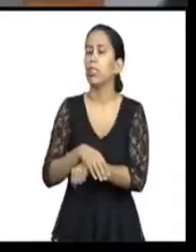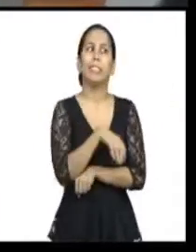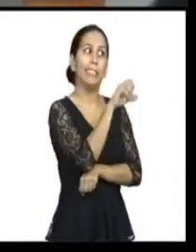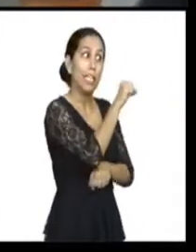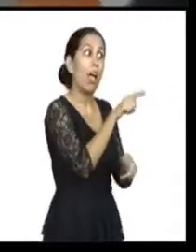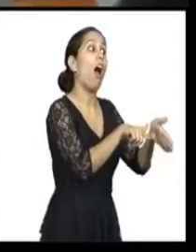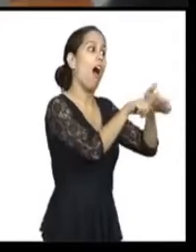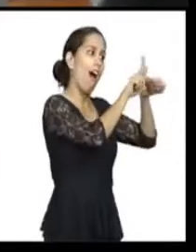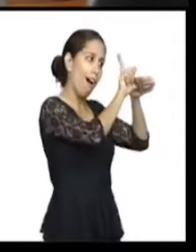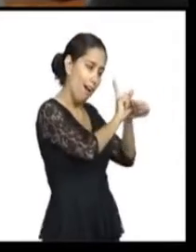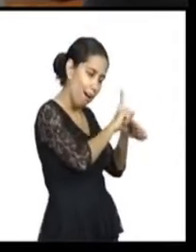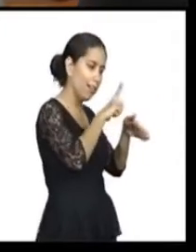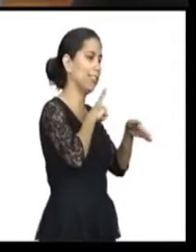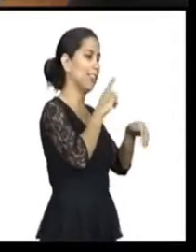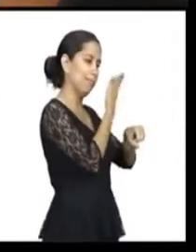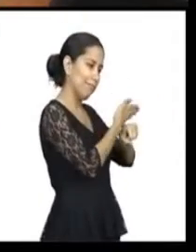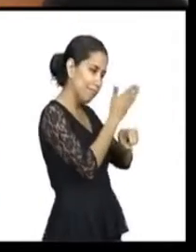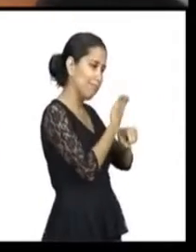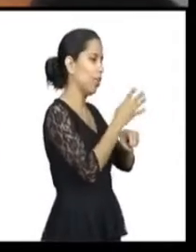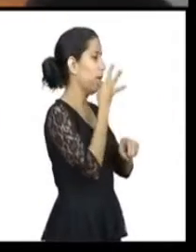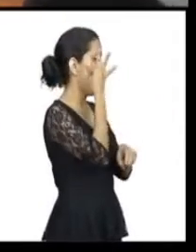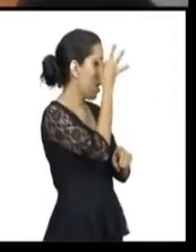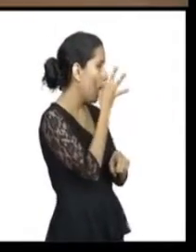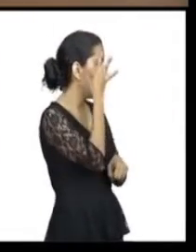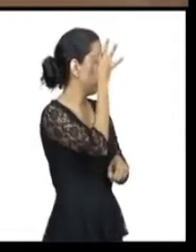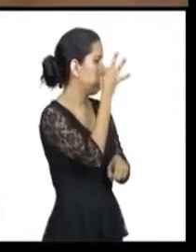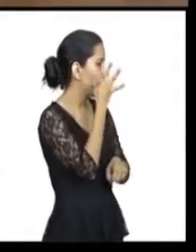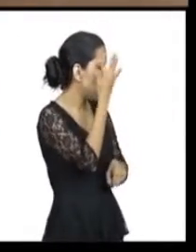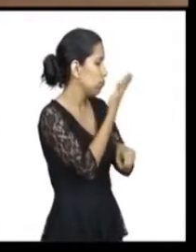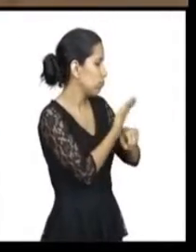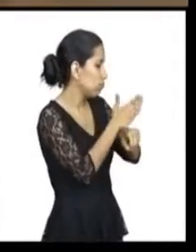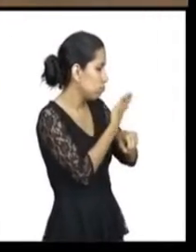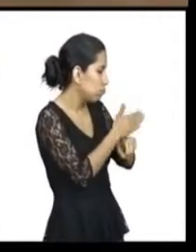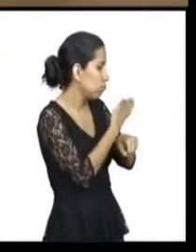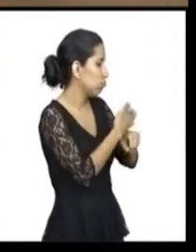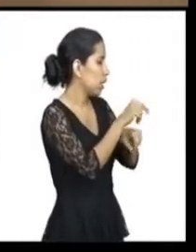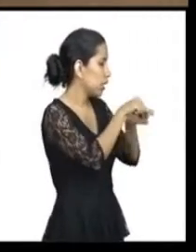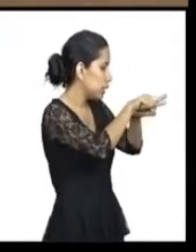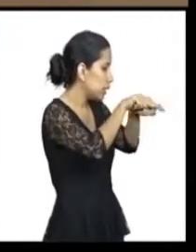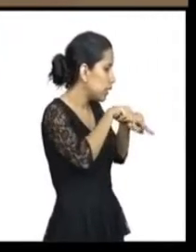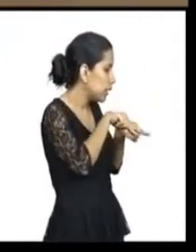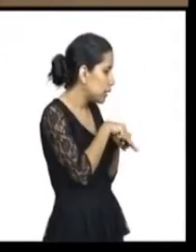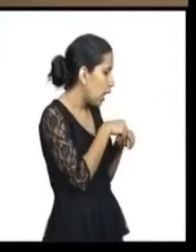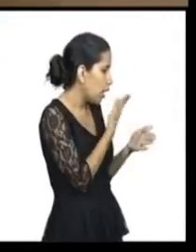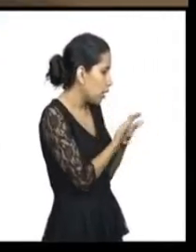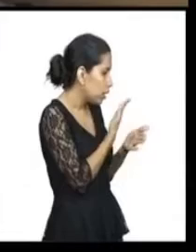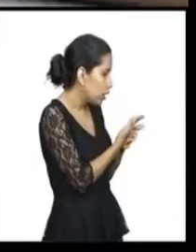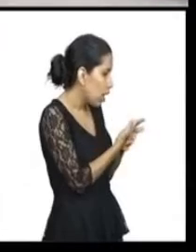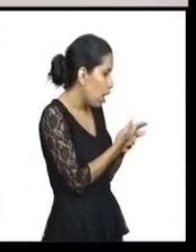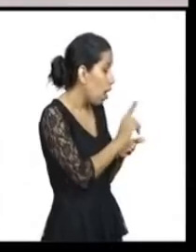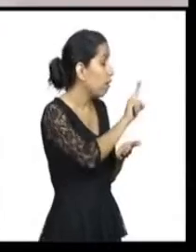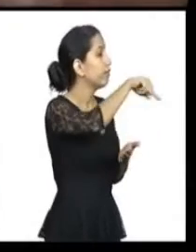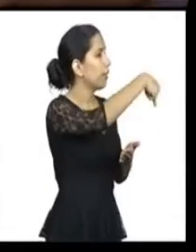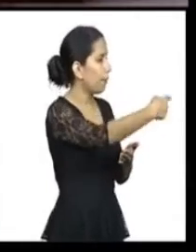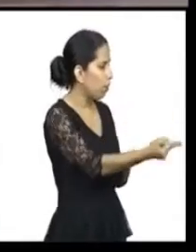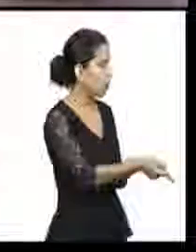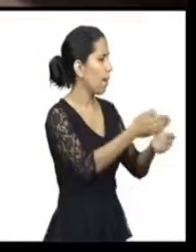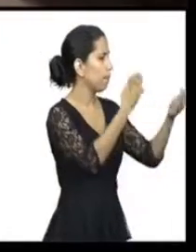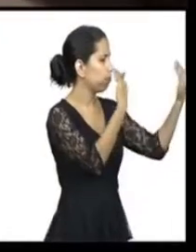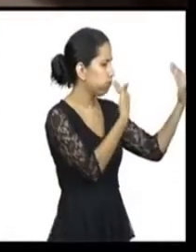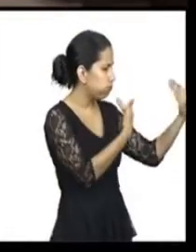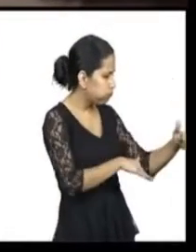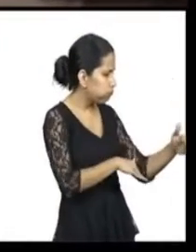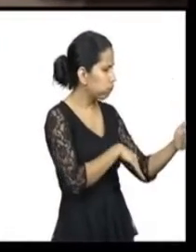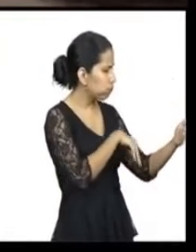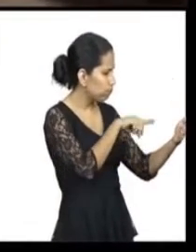ele passa por um treinamento teórico em sala, ele faz uma avaliação teórica também em sala